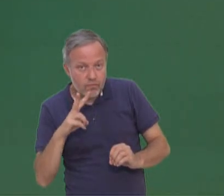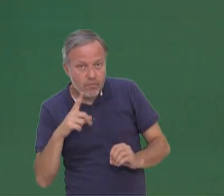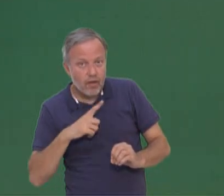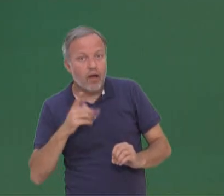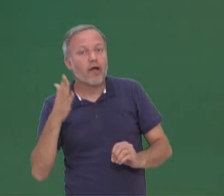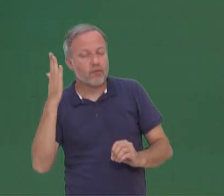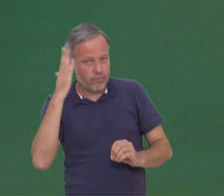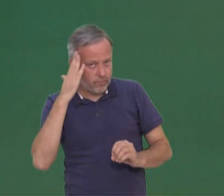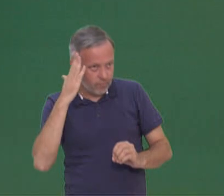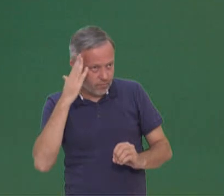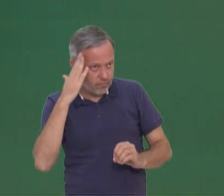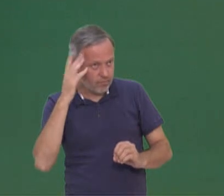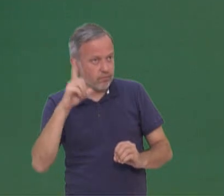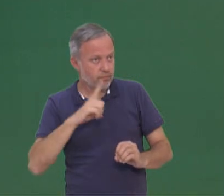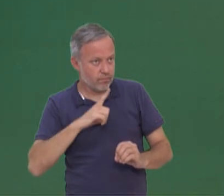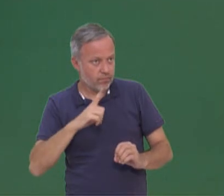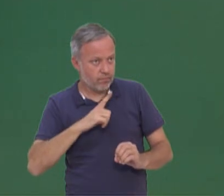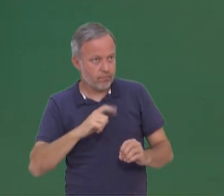mas não é tão simples.